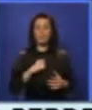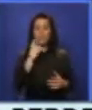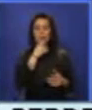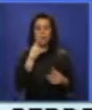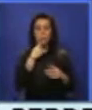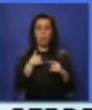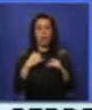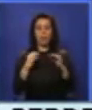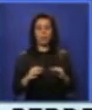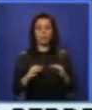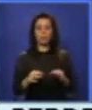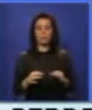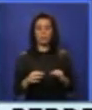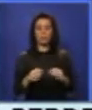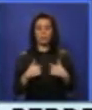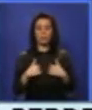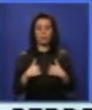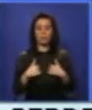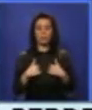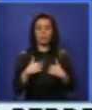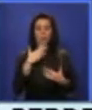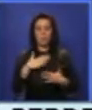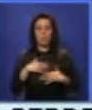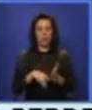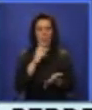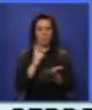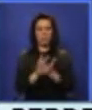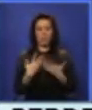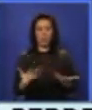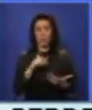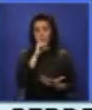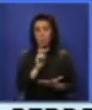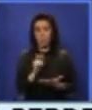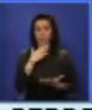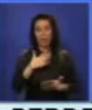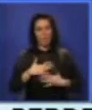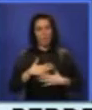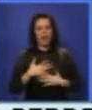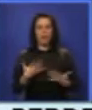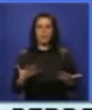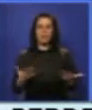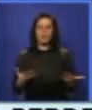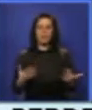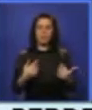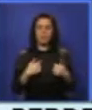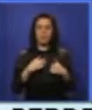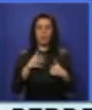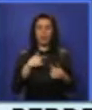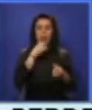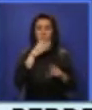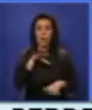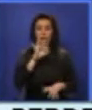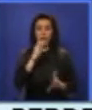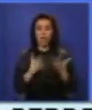boca é realmente o que me deita para baixo neste momento e me faz com que eu, ao ter já perdido